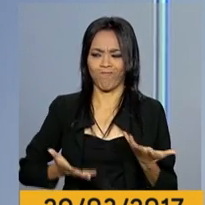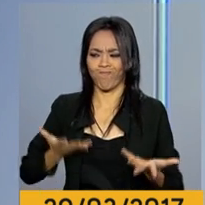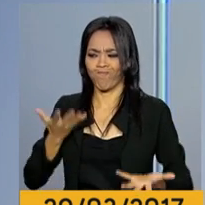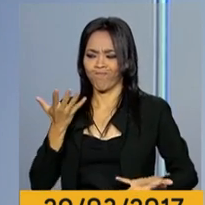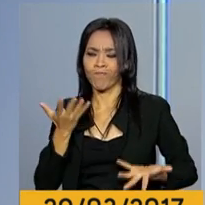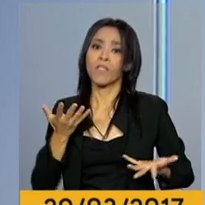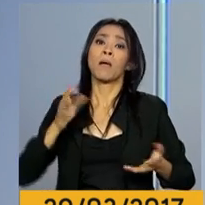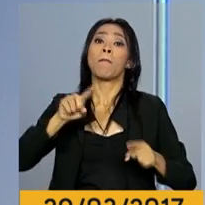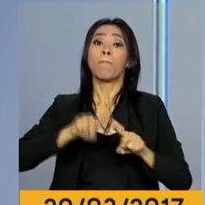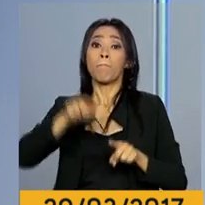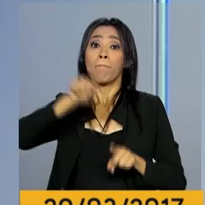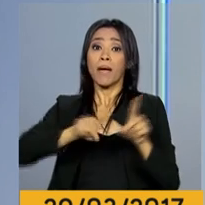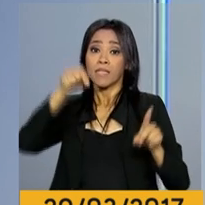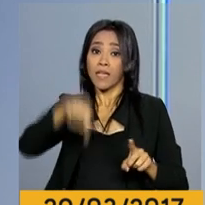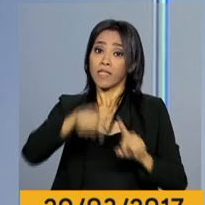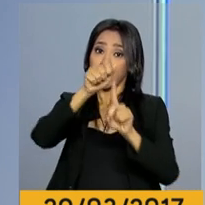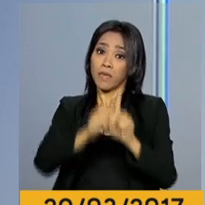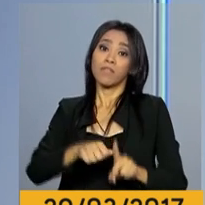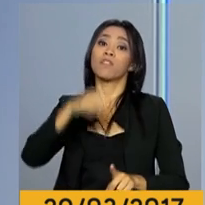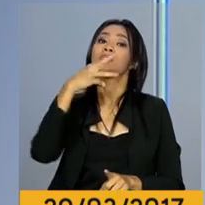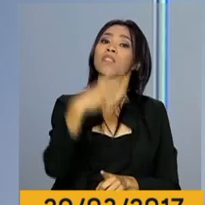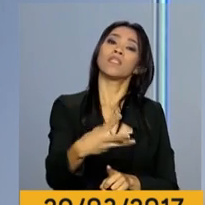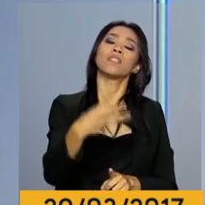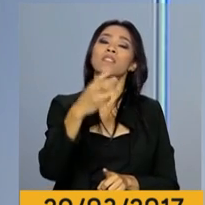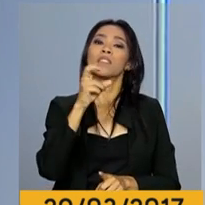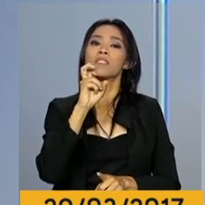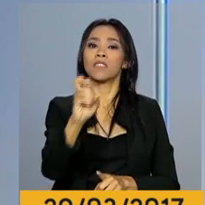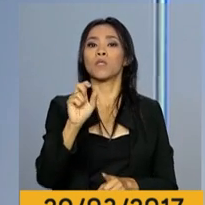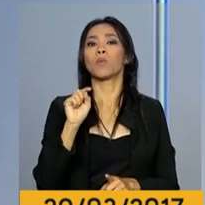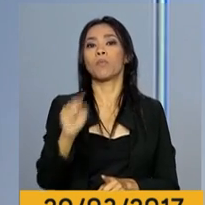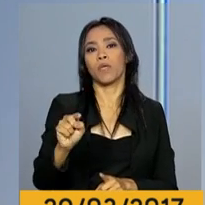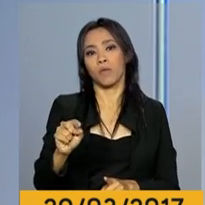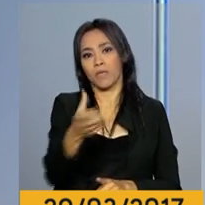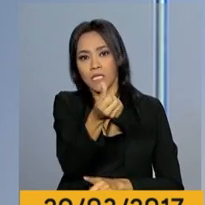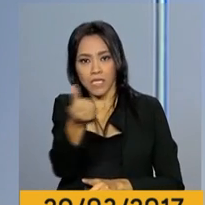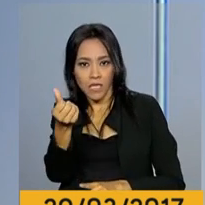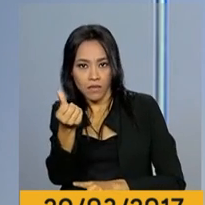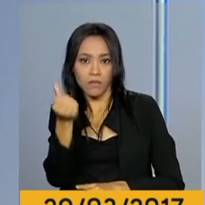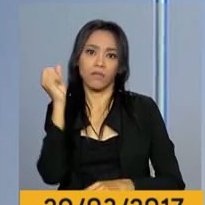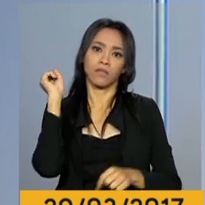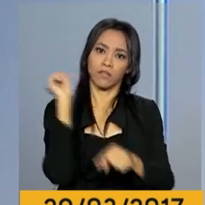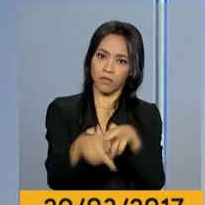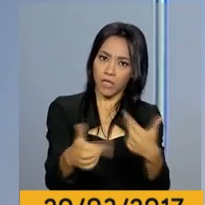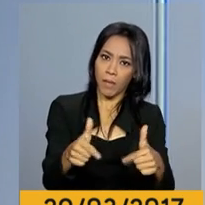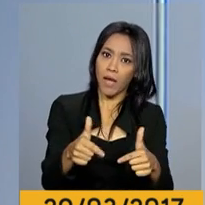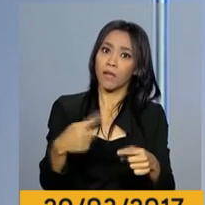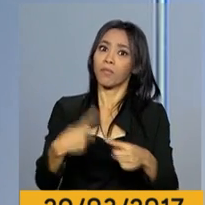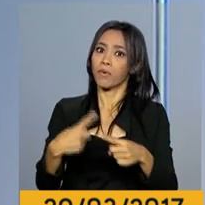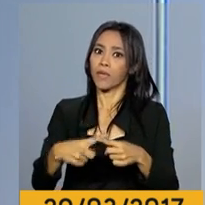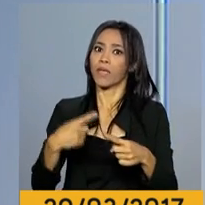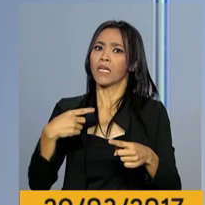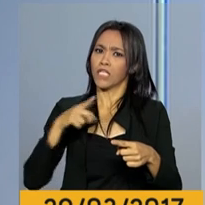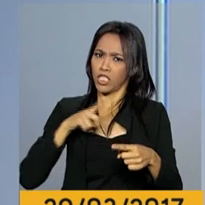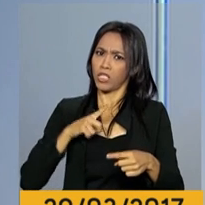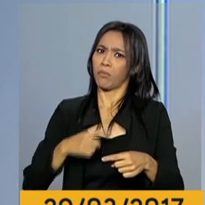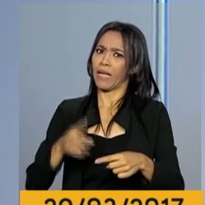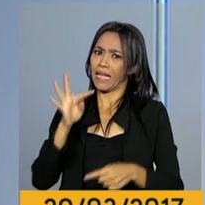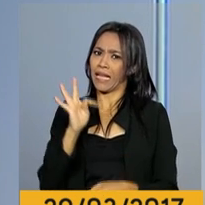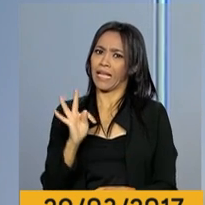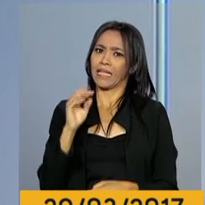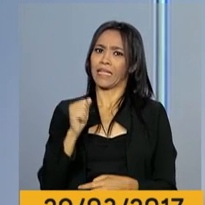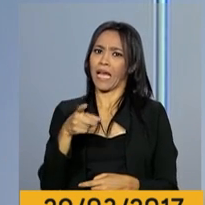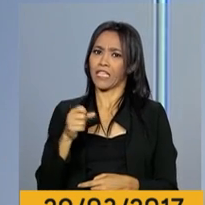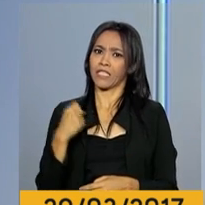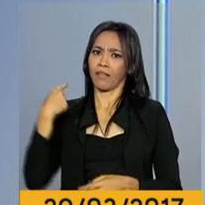alexandre foram 35 mil 600 empregos depois de 22 meses de taxa negativa nós abrimos vagas